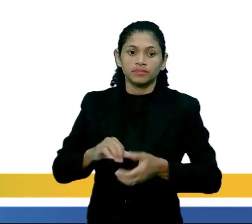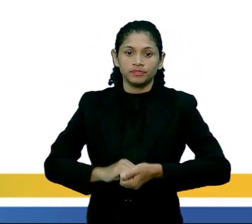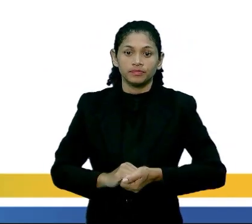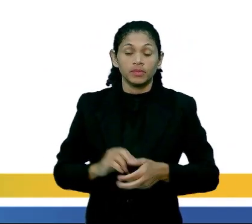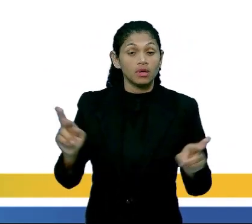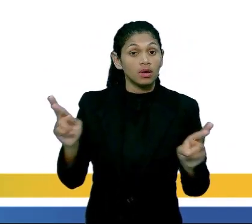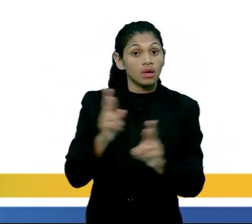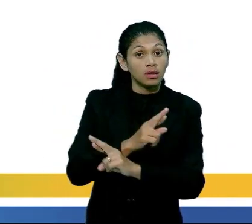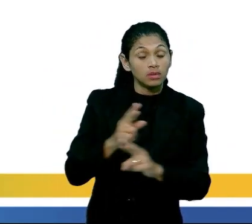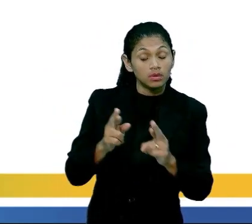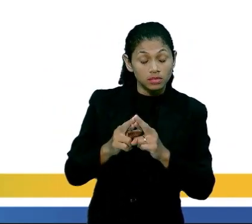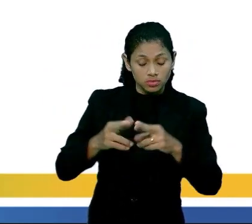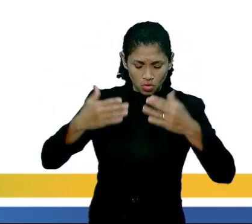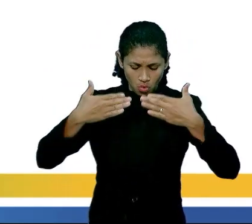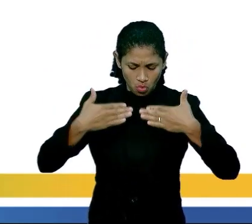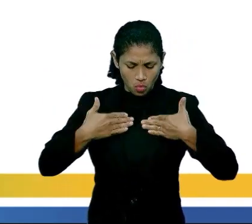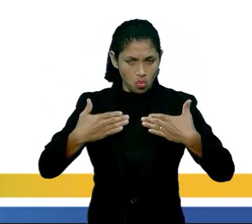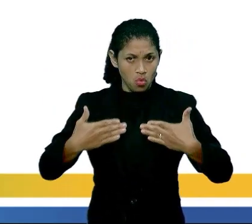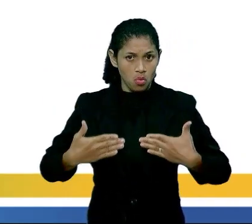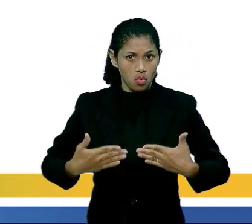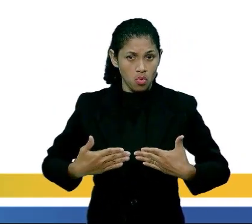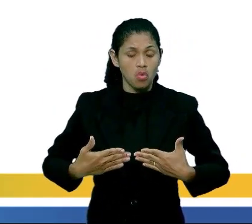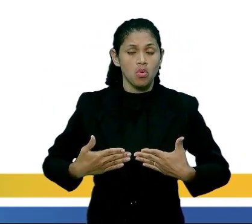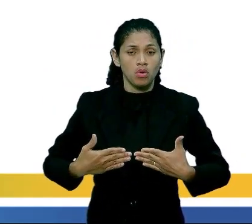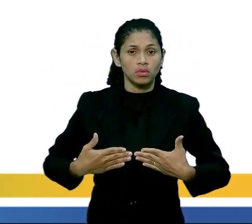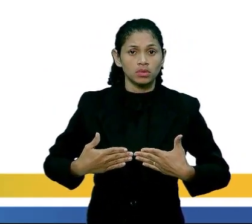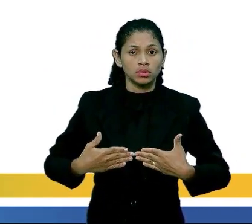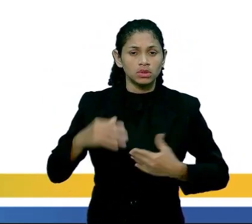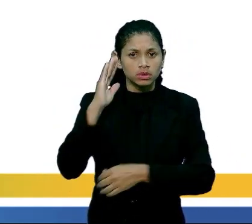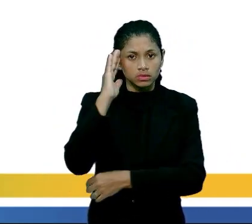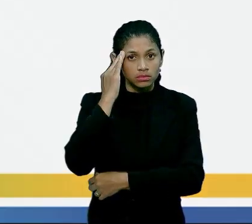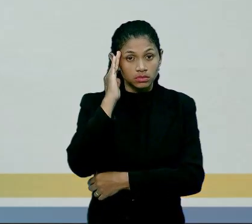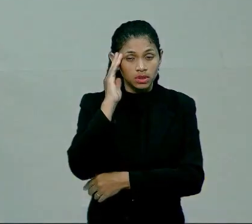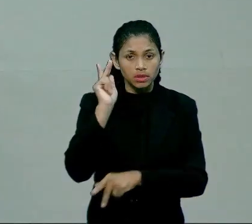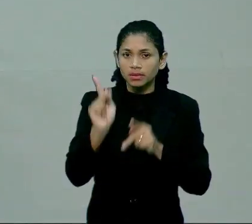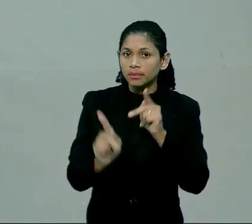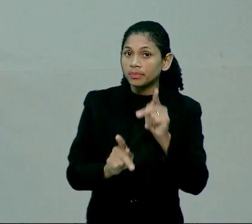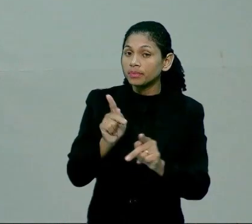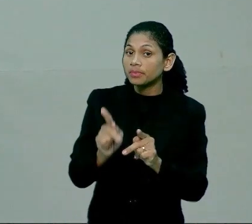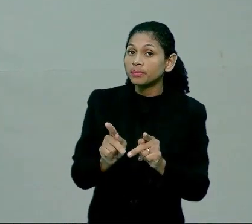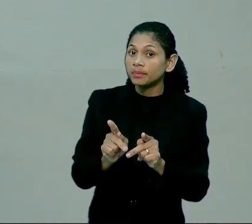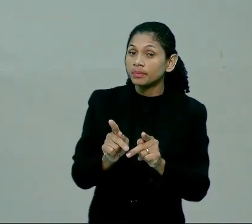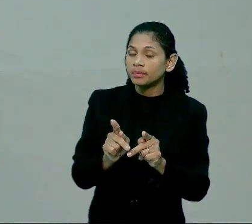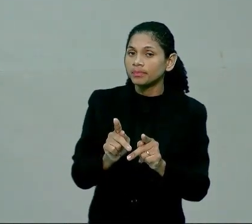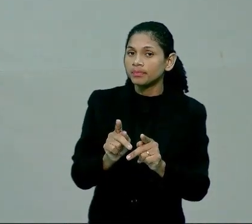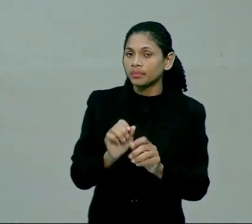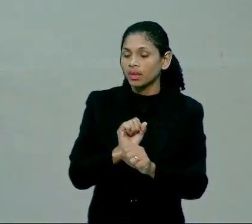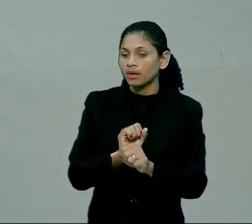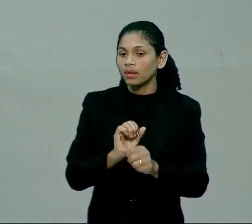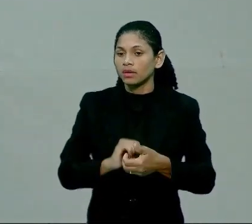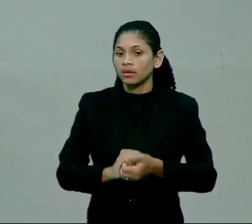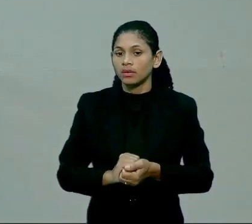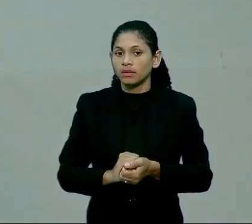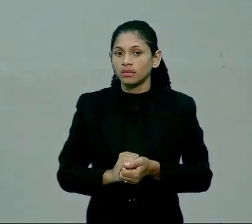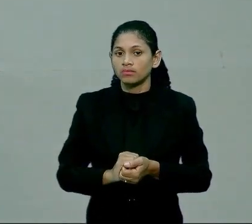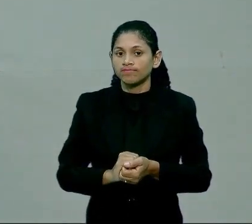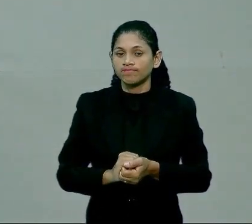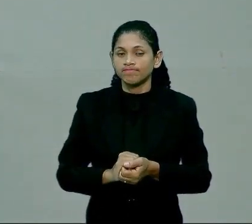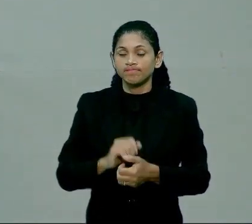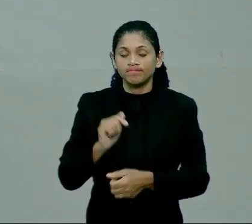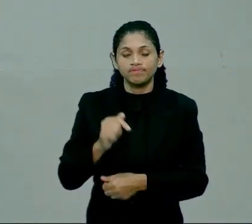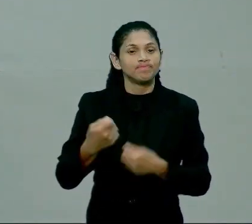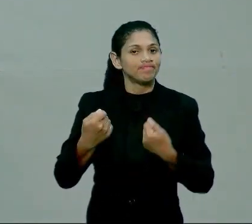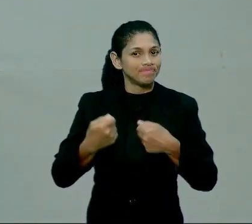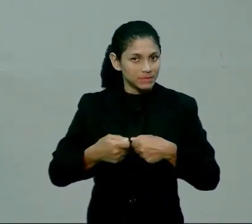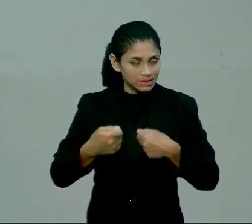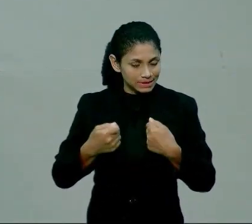dos brasileiros, compreende-se que esta população, aqui a gente teoricamente tem que utilizar